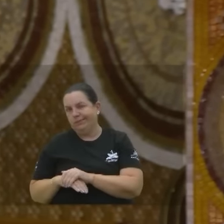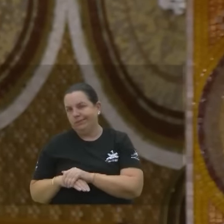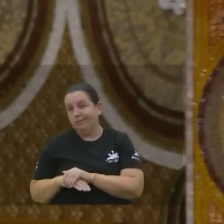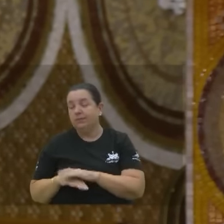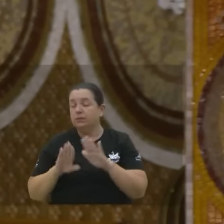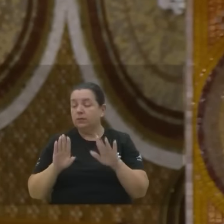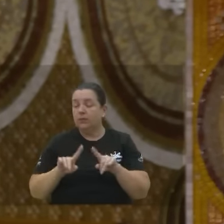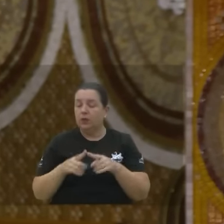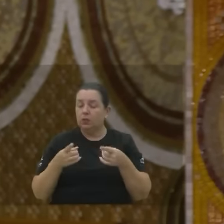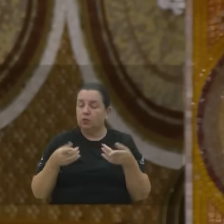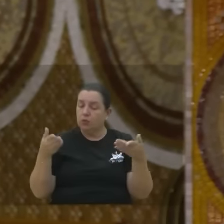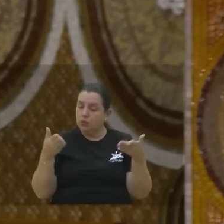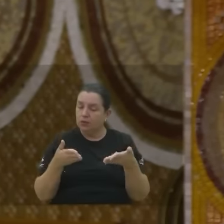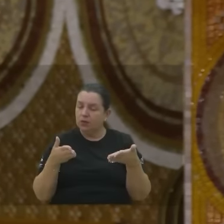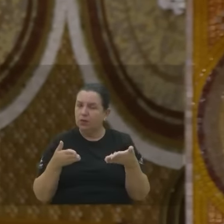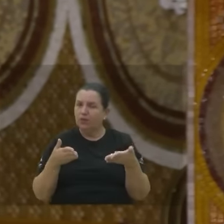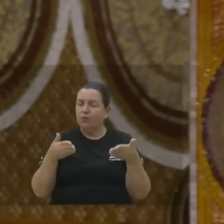Mas hoje eu dedico